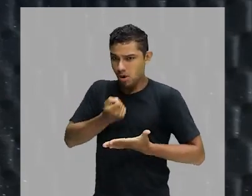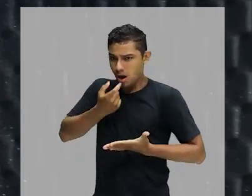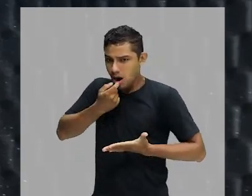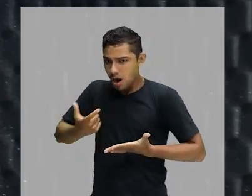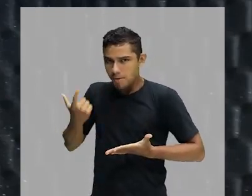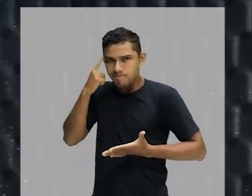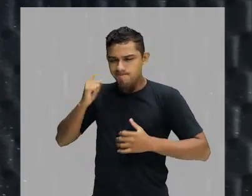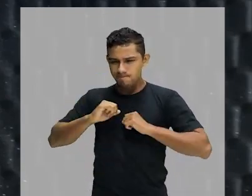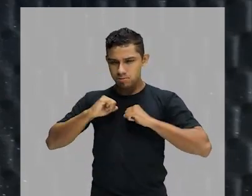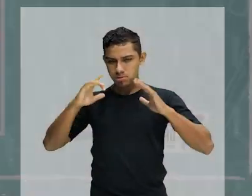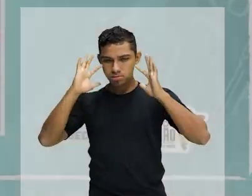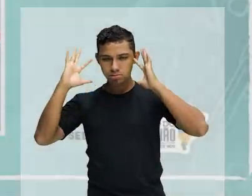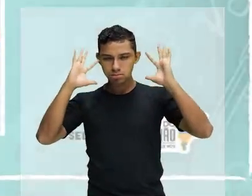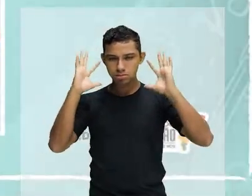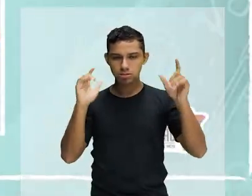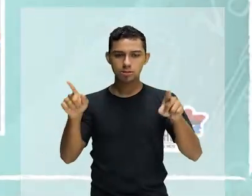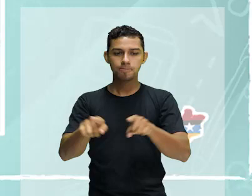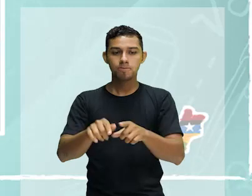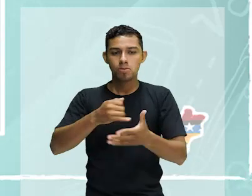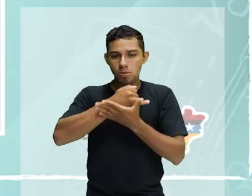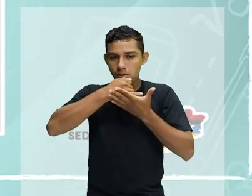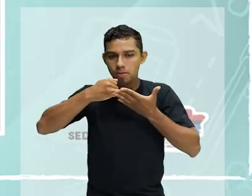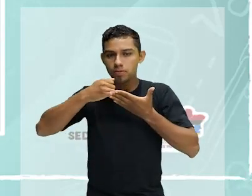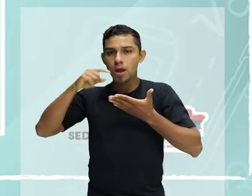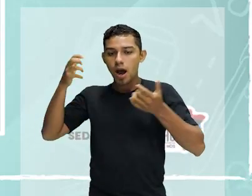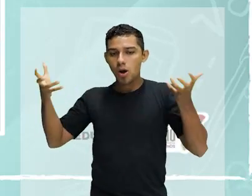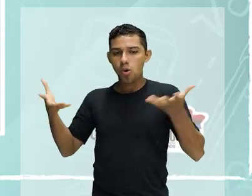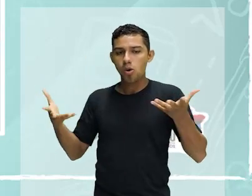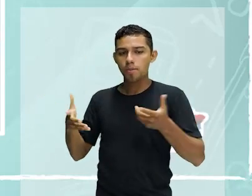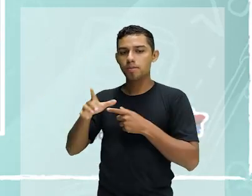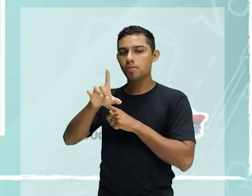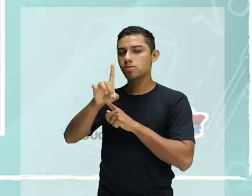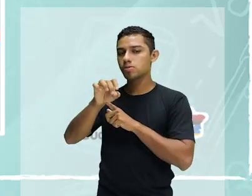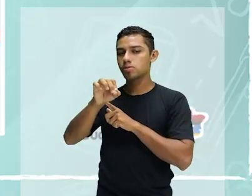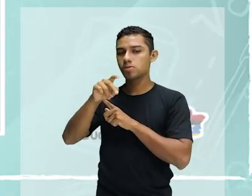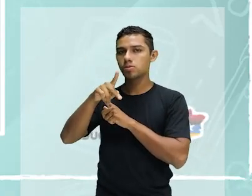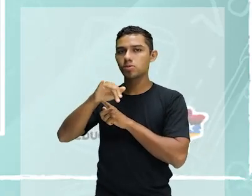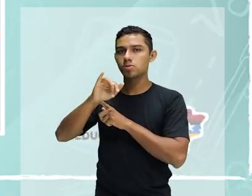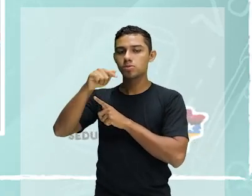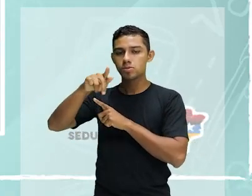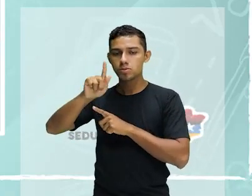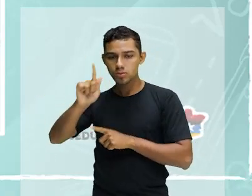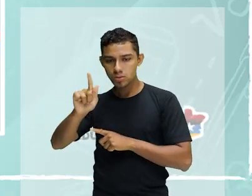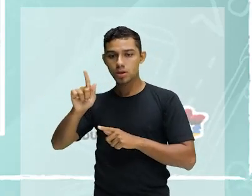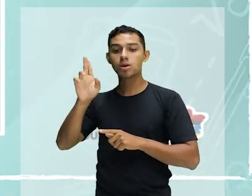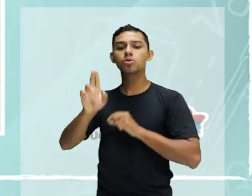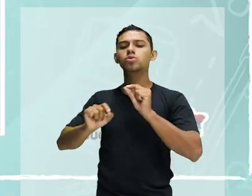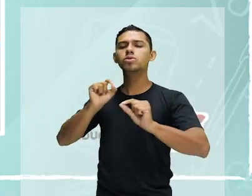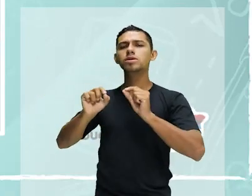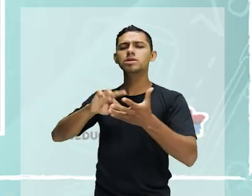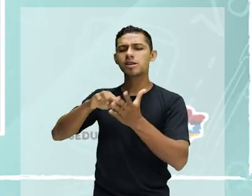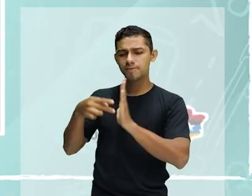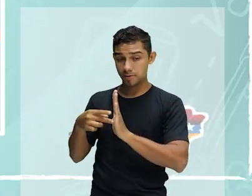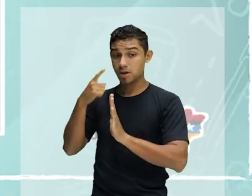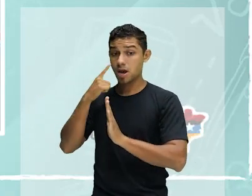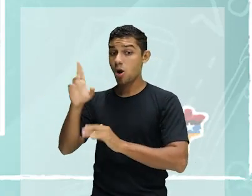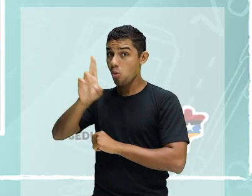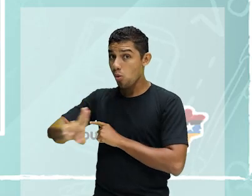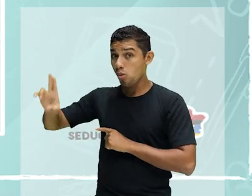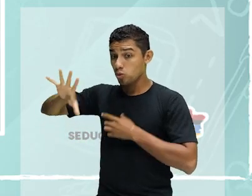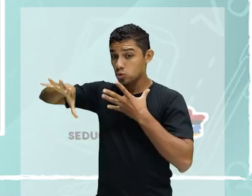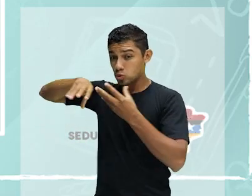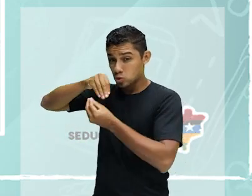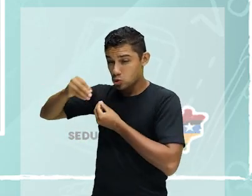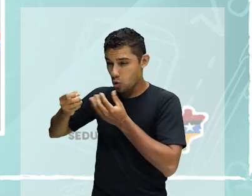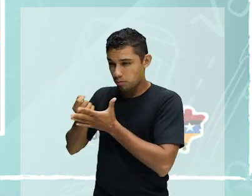tá certo? Então, o que seria doping? O doping no esporte corresponde ao uso de substâncias proibidas